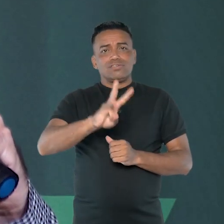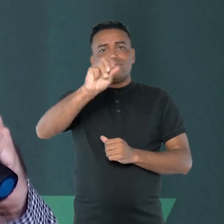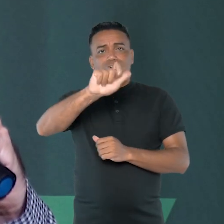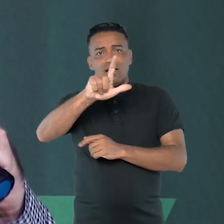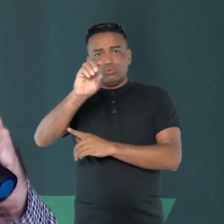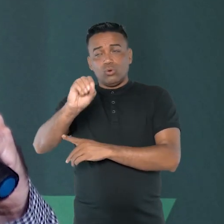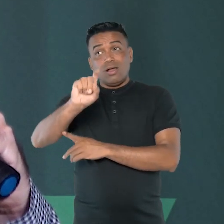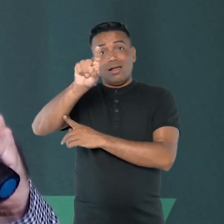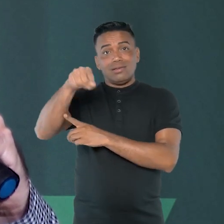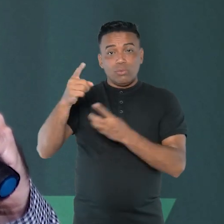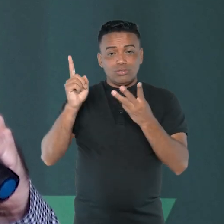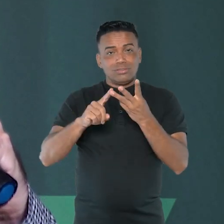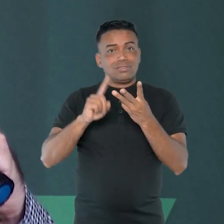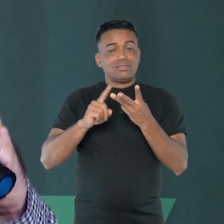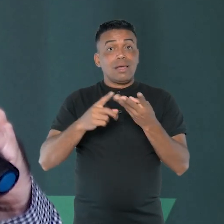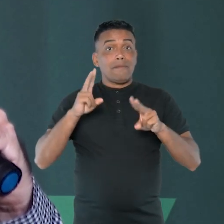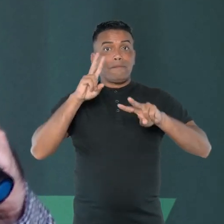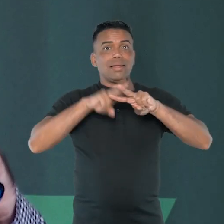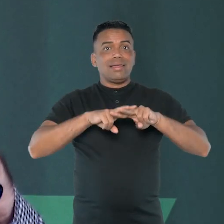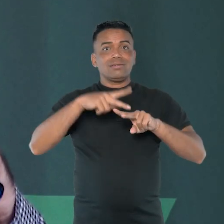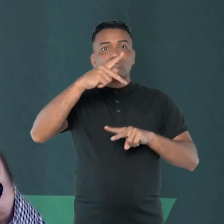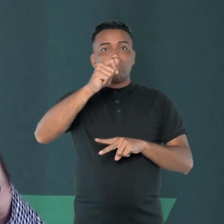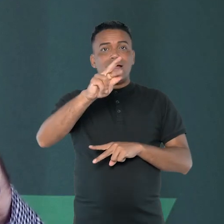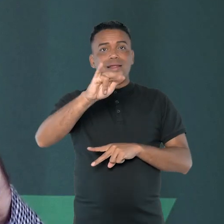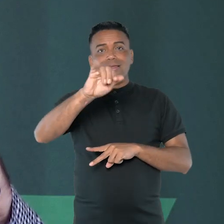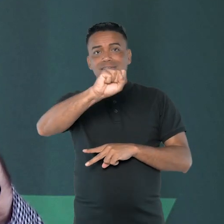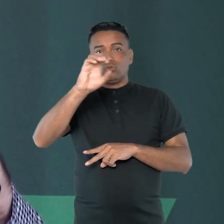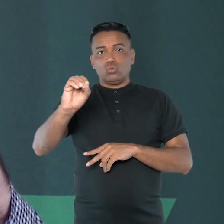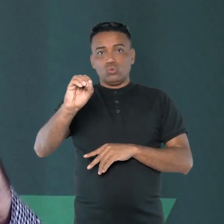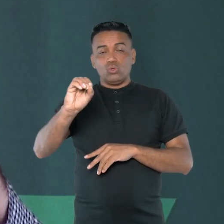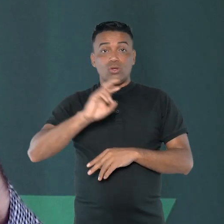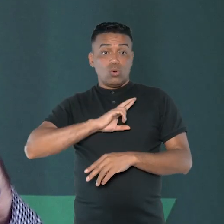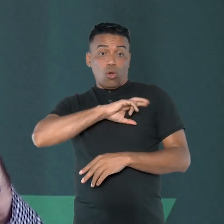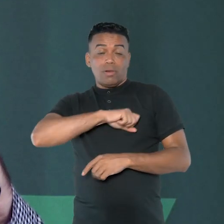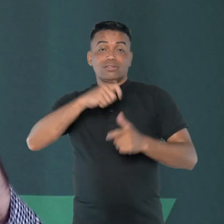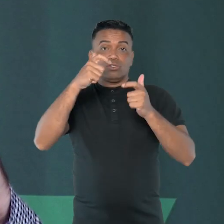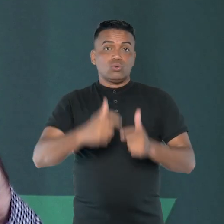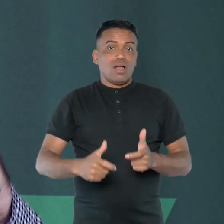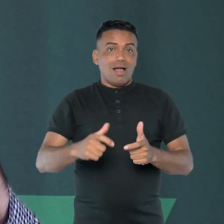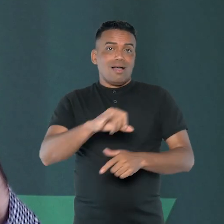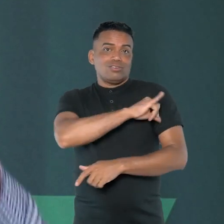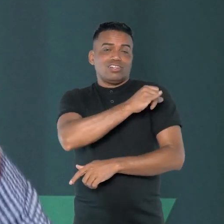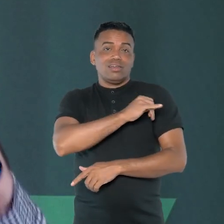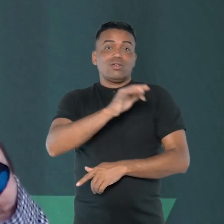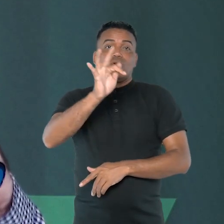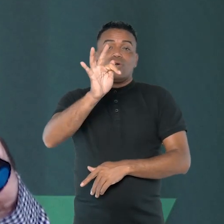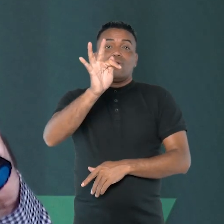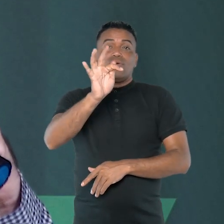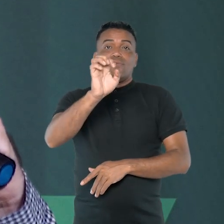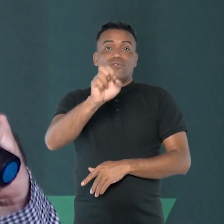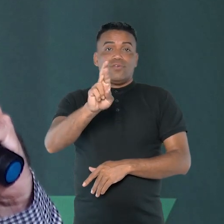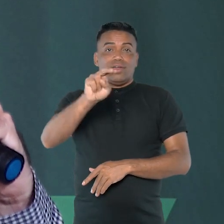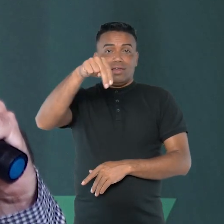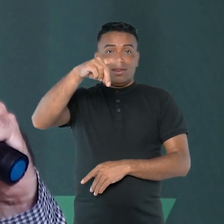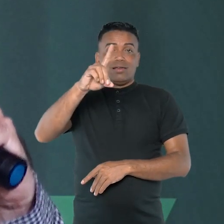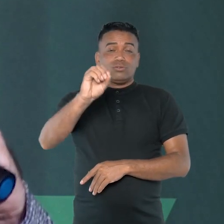depois veio a ficção, com Presos no Paraíso, um romance ambientado em Fernando de Noronha, um romance policial ambientado em Fernando de Noronha, que saiu